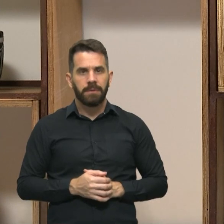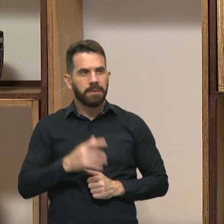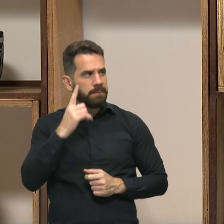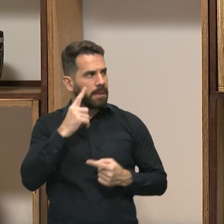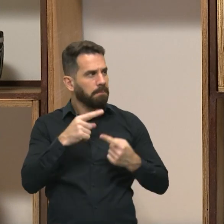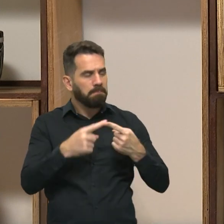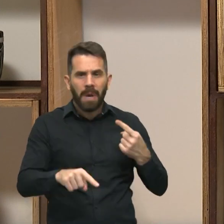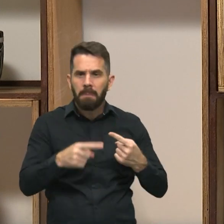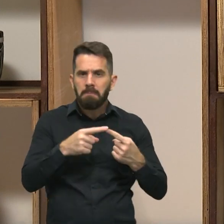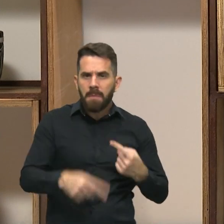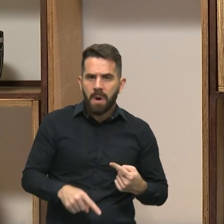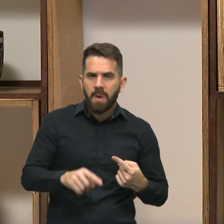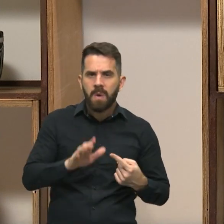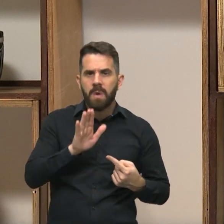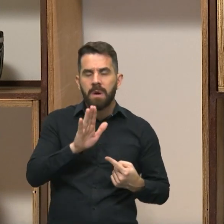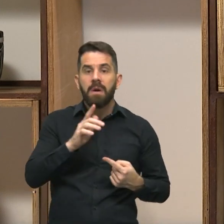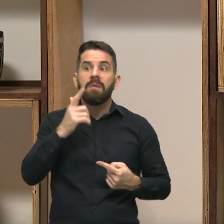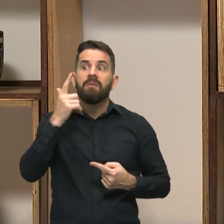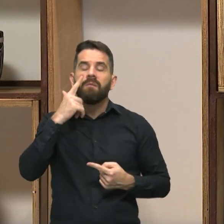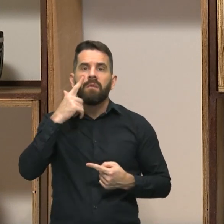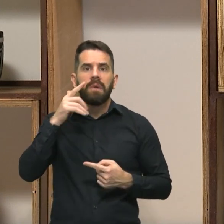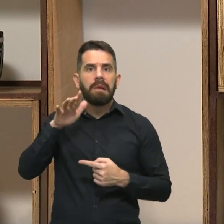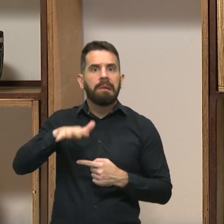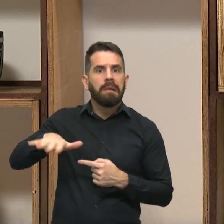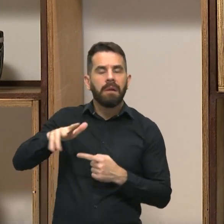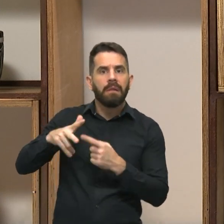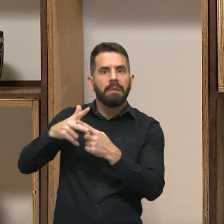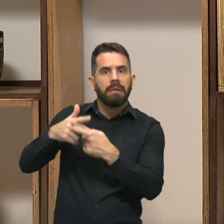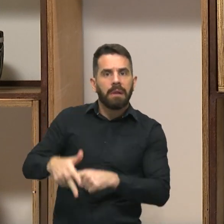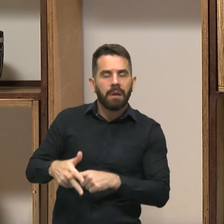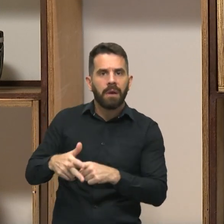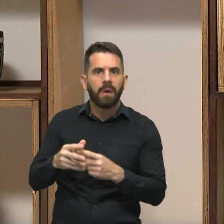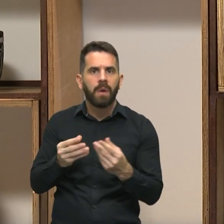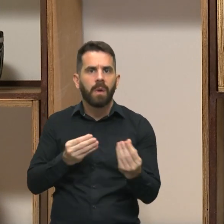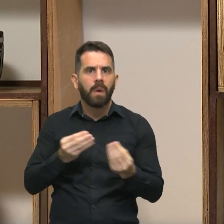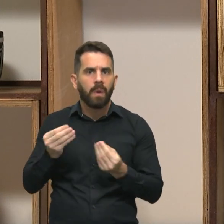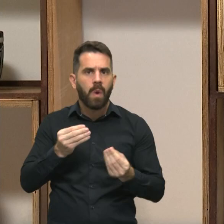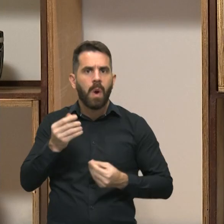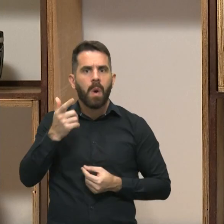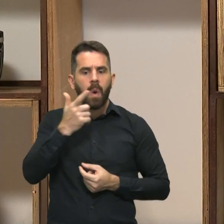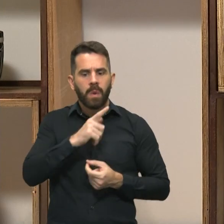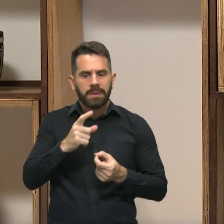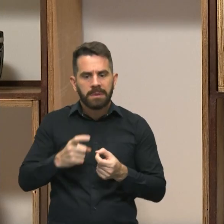professor Pedro. Eu vou ver aqui com o pessoal como que a gente